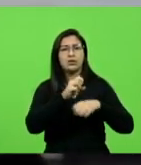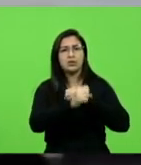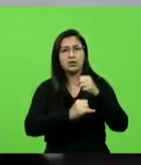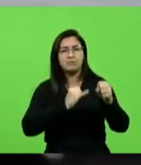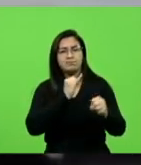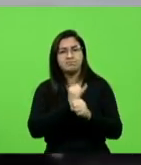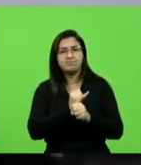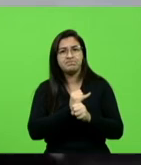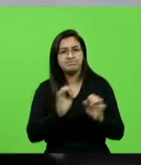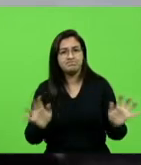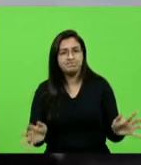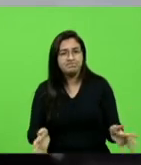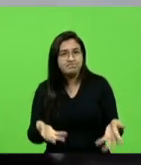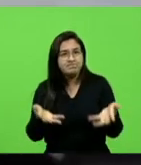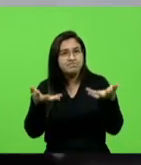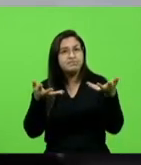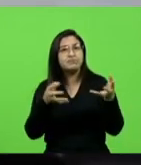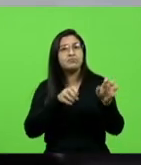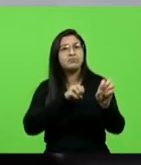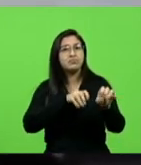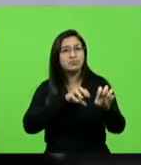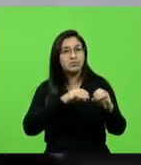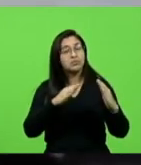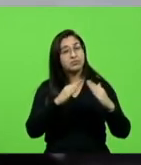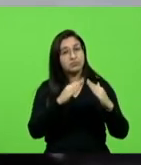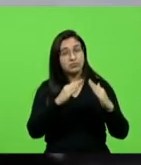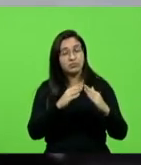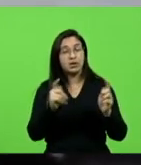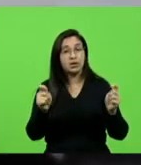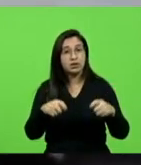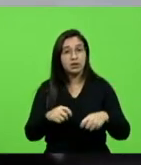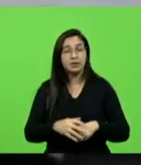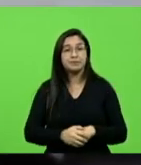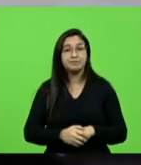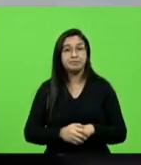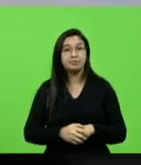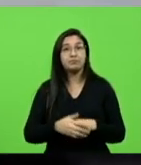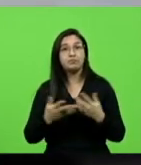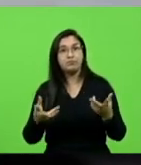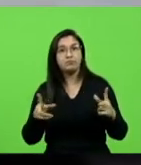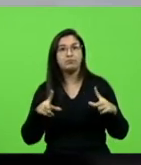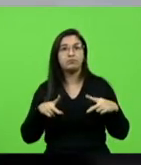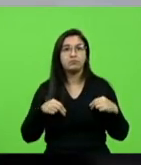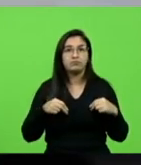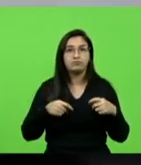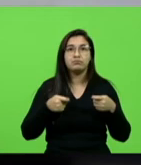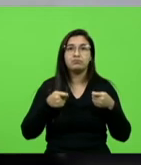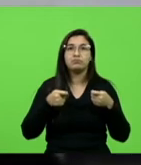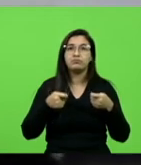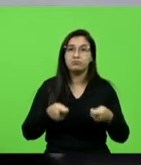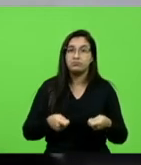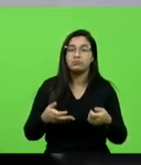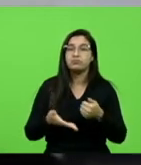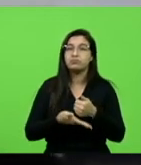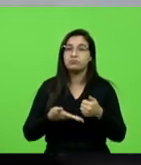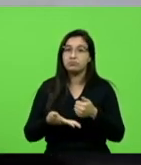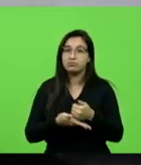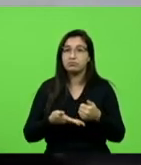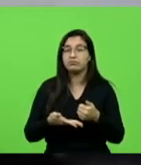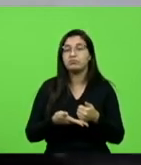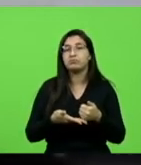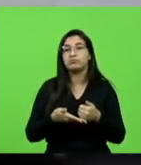a opção pela educação domiciliar, o que reforça o mérito do projeto de lei complementar em comento de autoria do